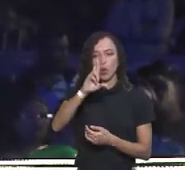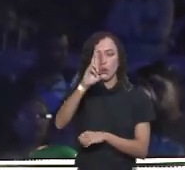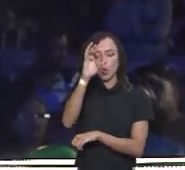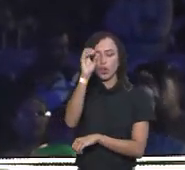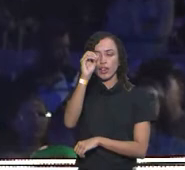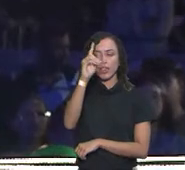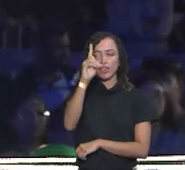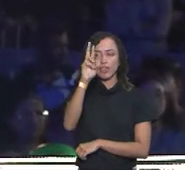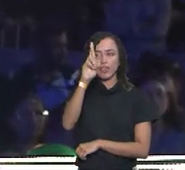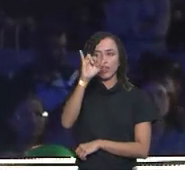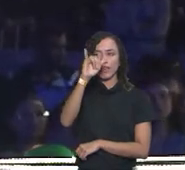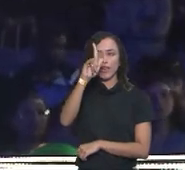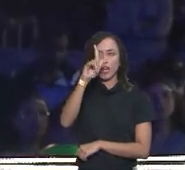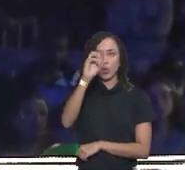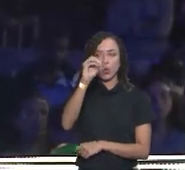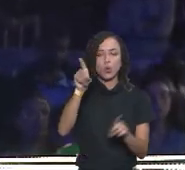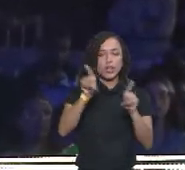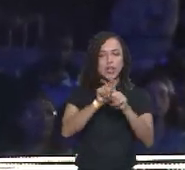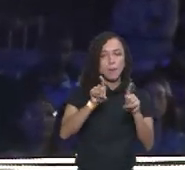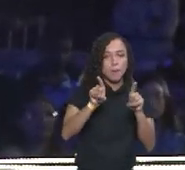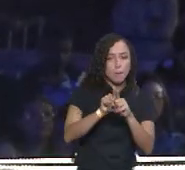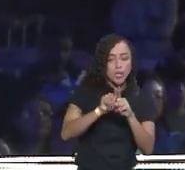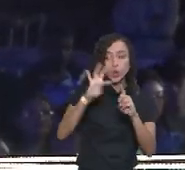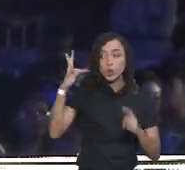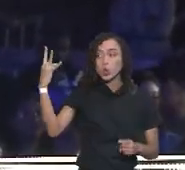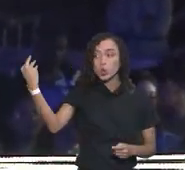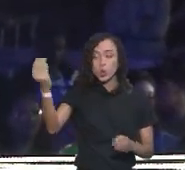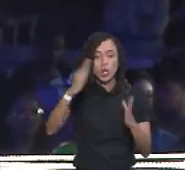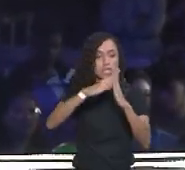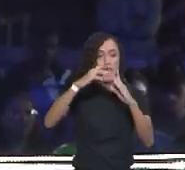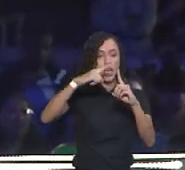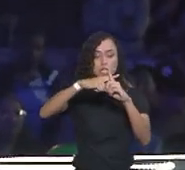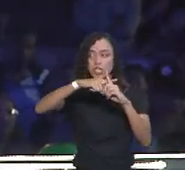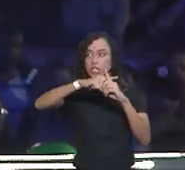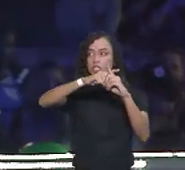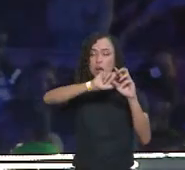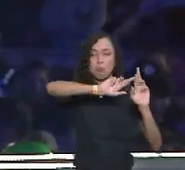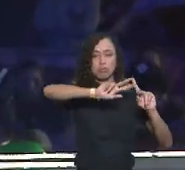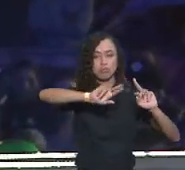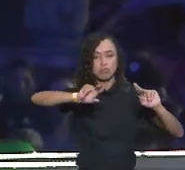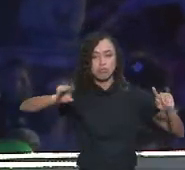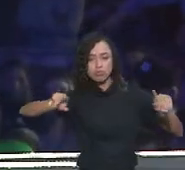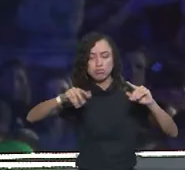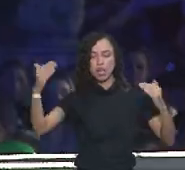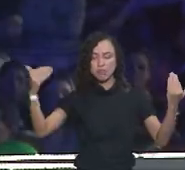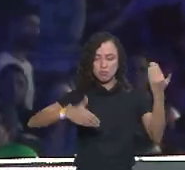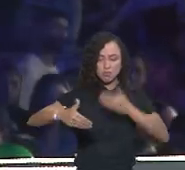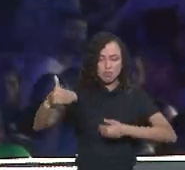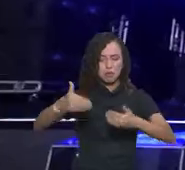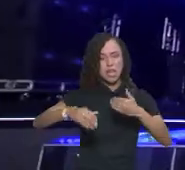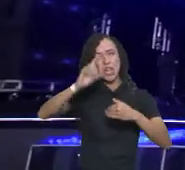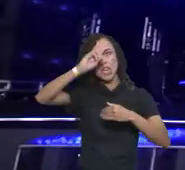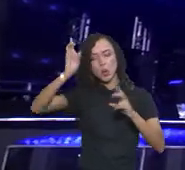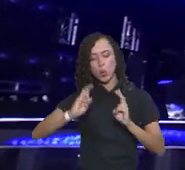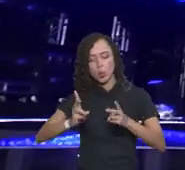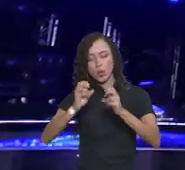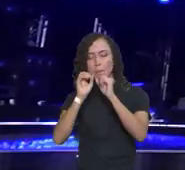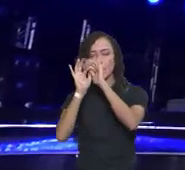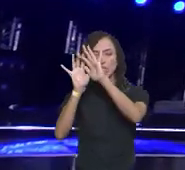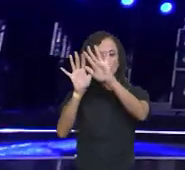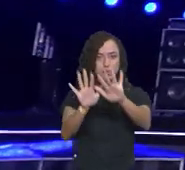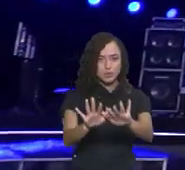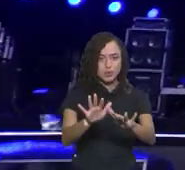denominações que estão aqui presentes que Deus continue abençoando vocês